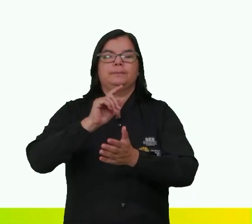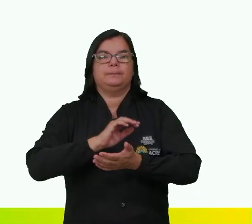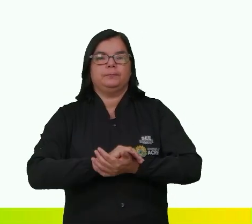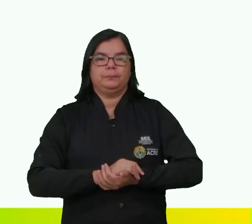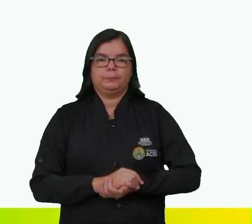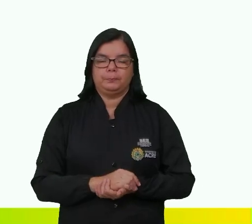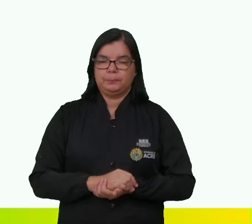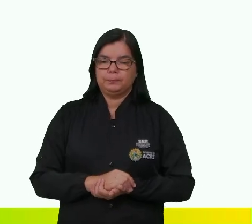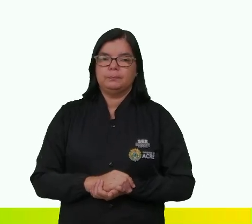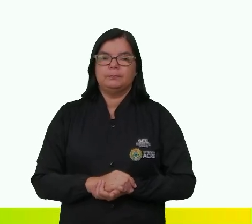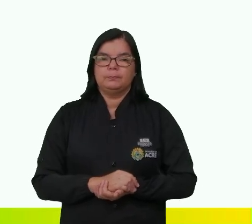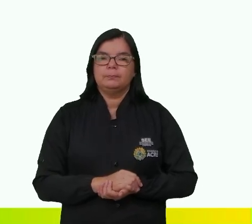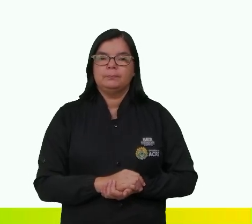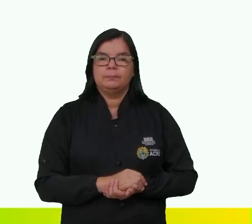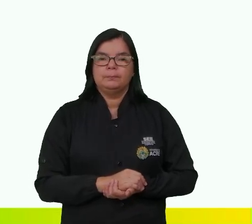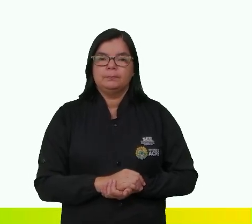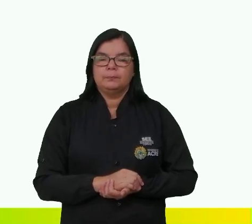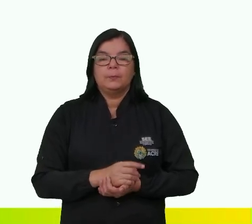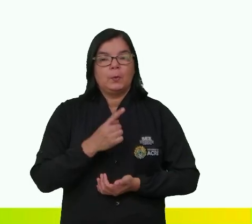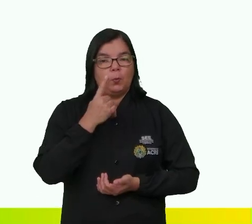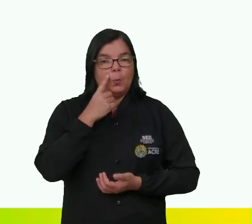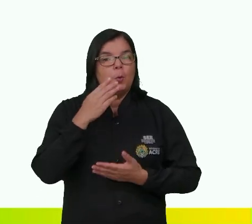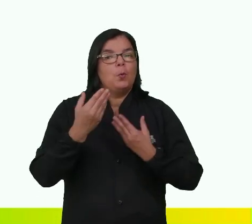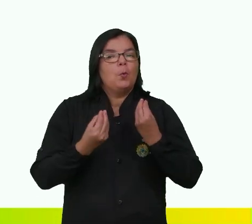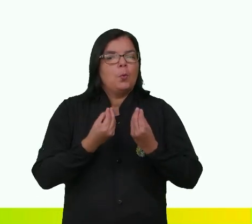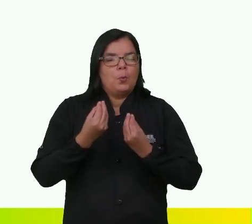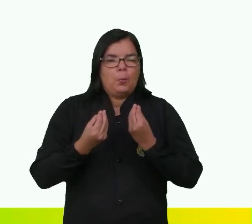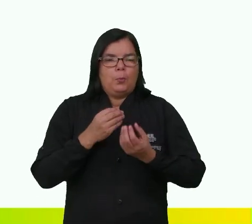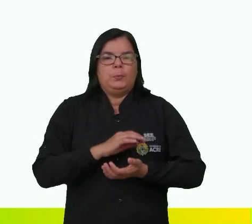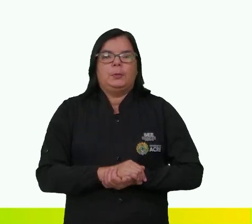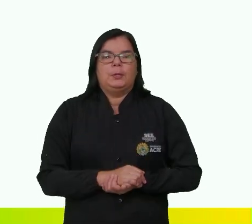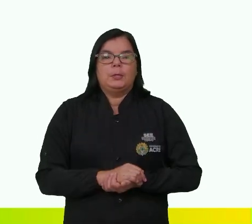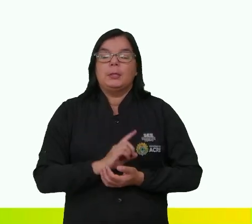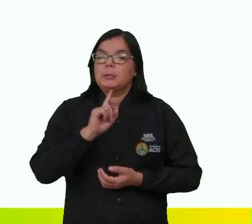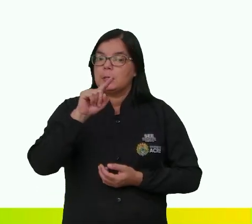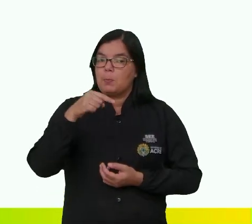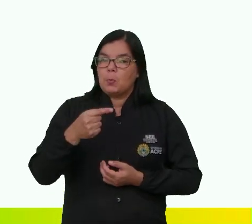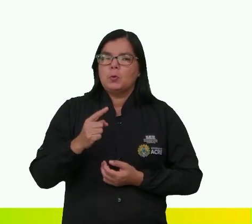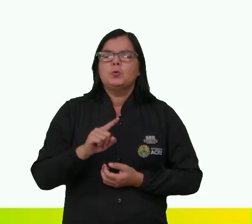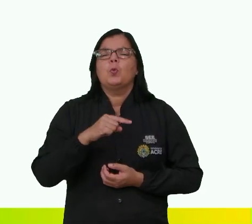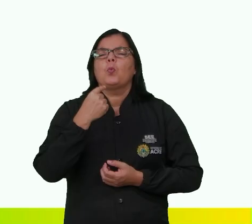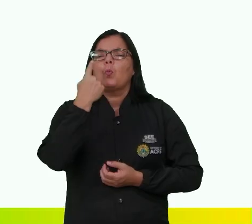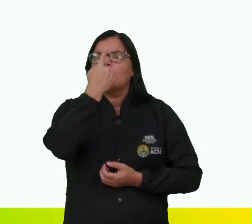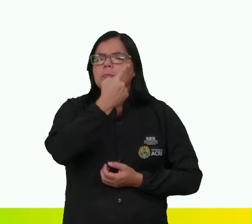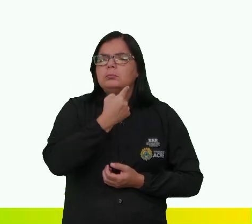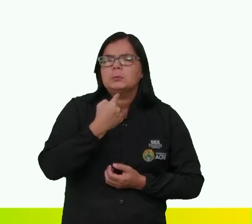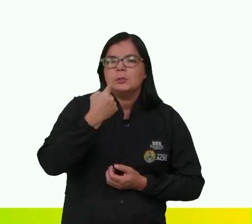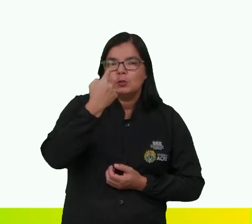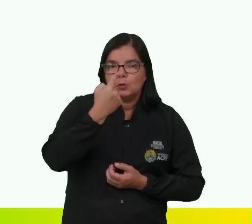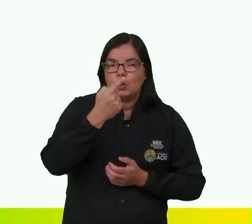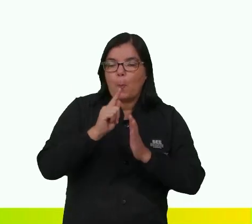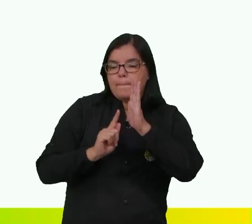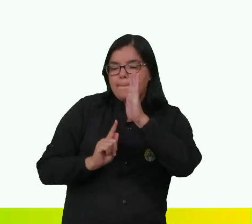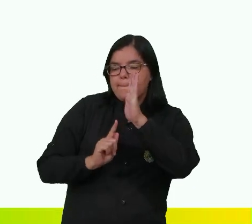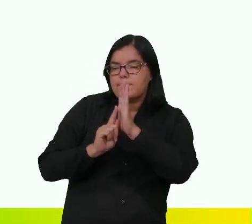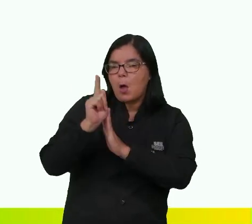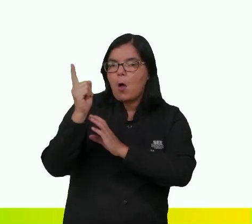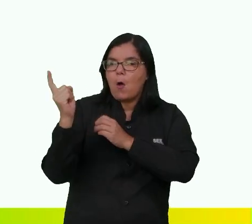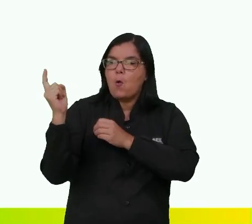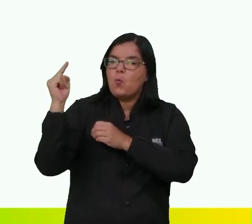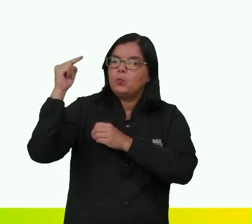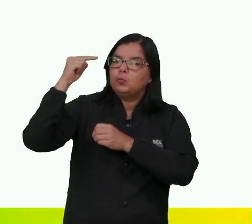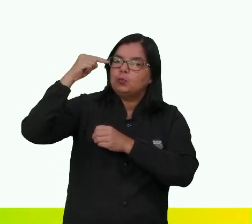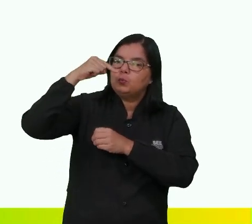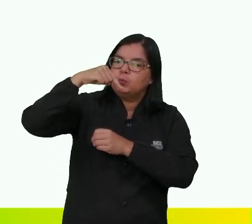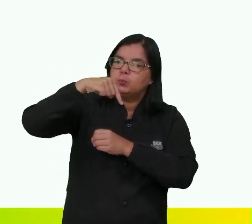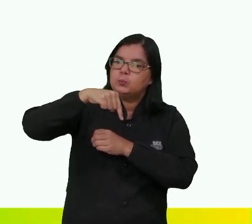por esse foguete? Então vamos descobrir qual é essa altura máxima já já. Após quanto tempo esse foguete volta ao solo? Ou